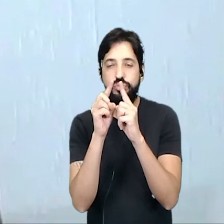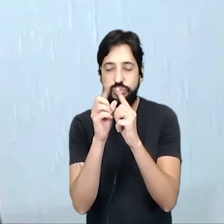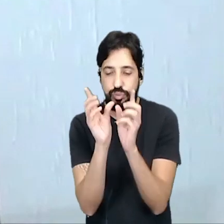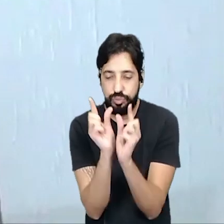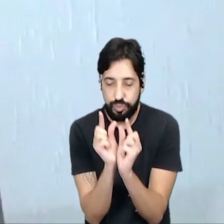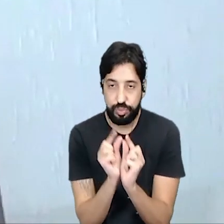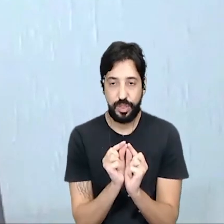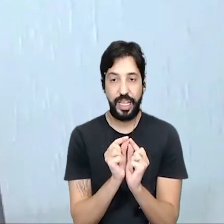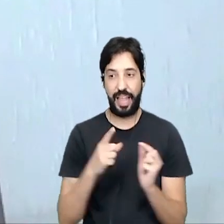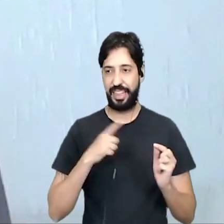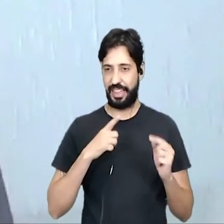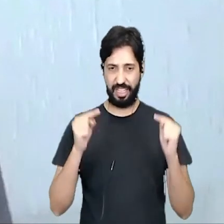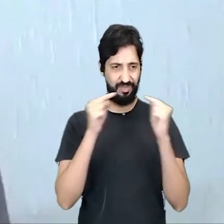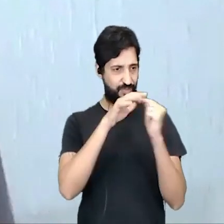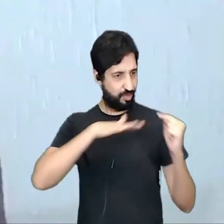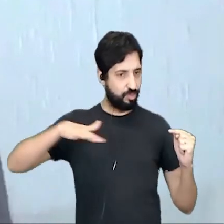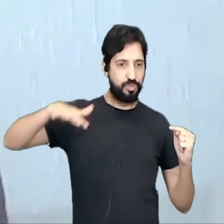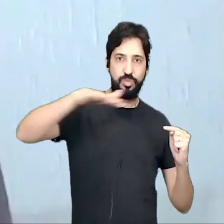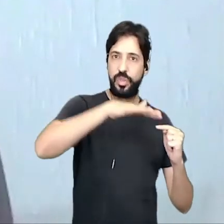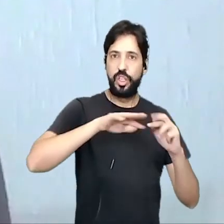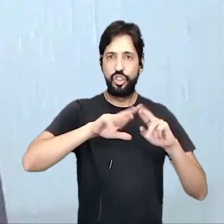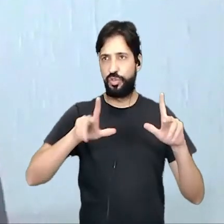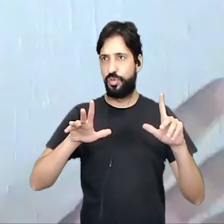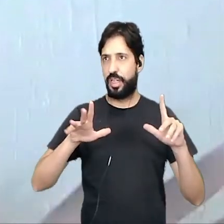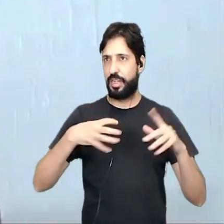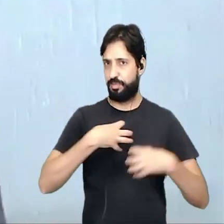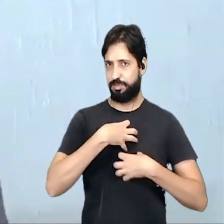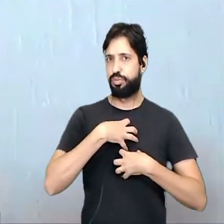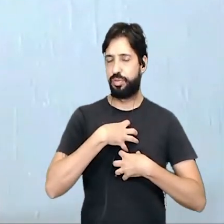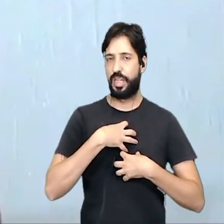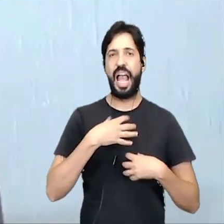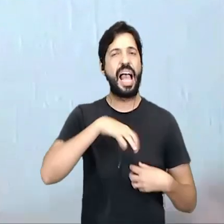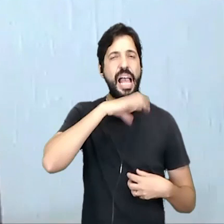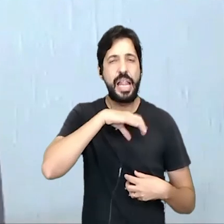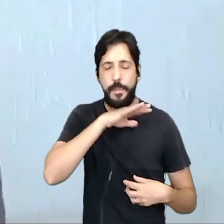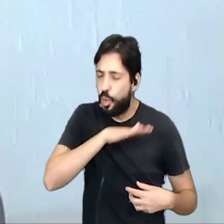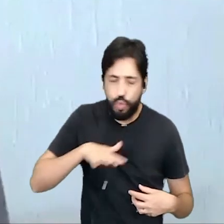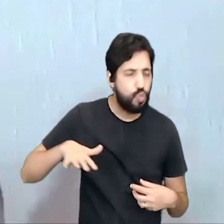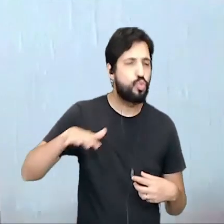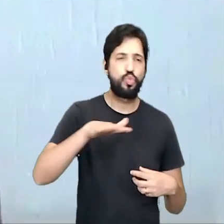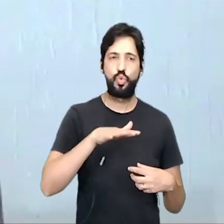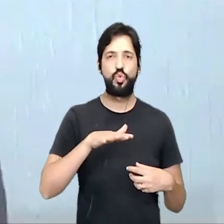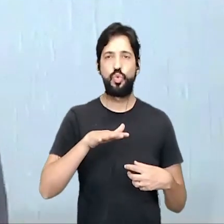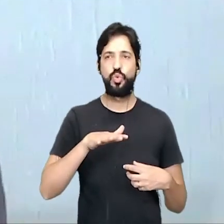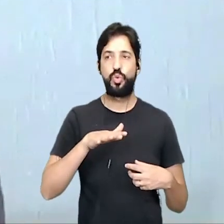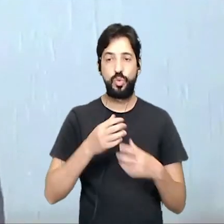criando uma outra atmosfera. E os pássaros e tudo, os animais grandes, a onça,